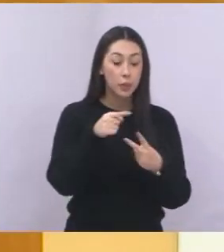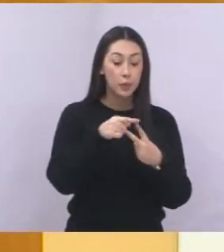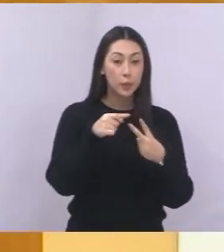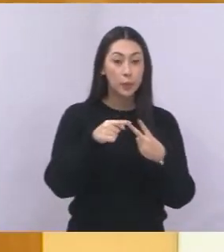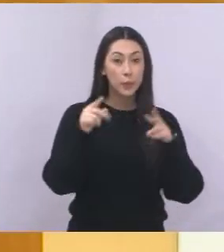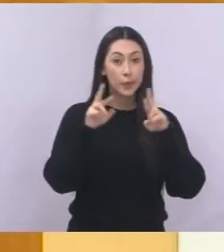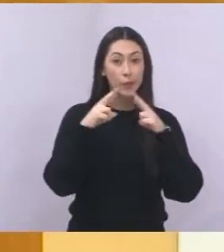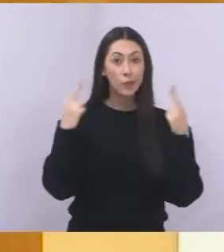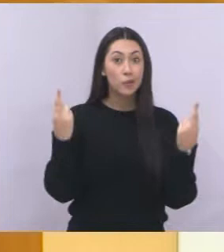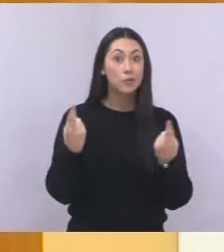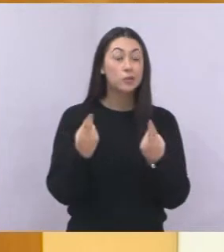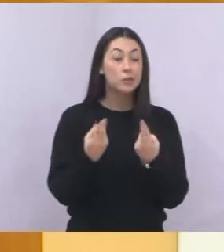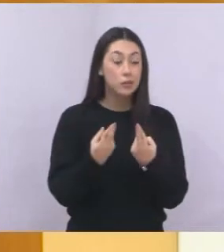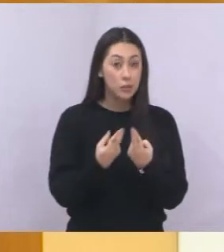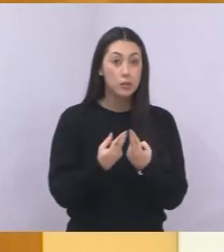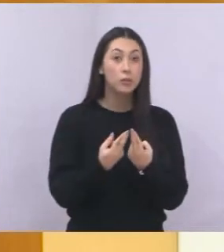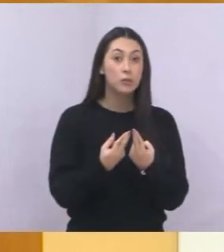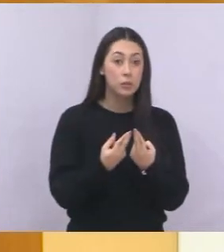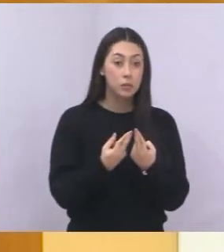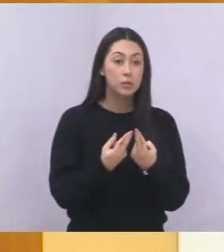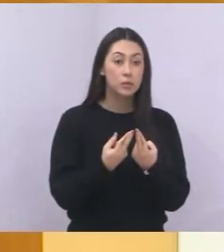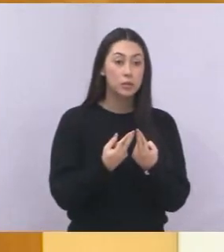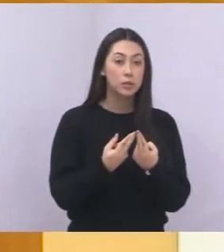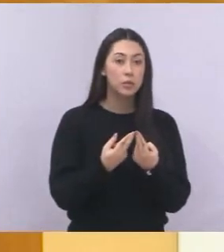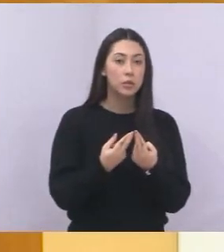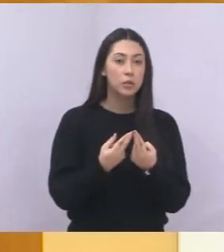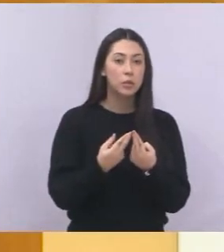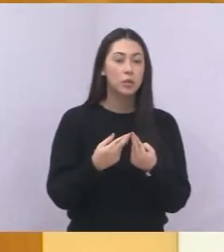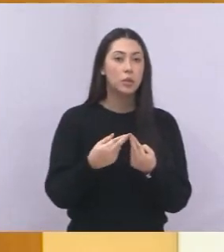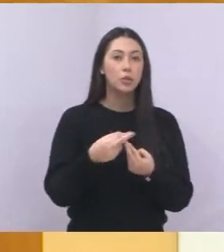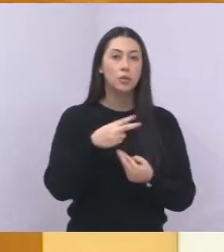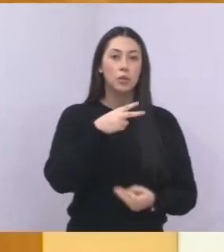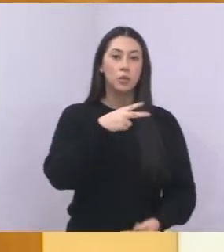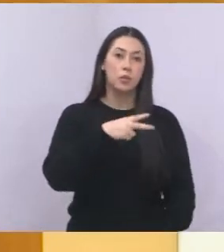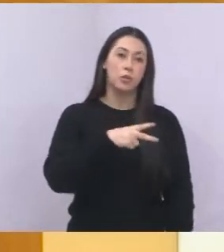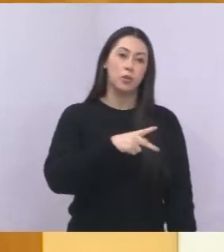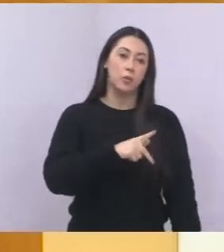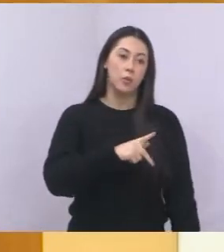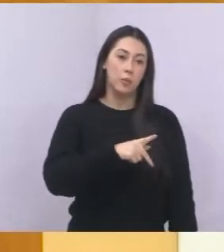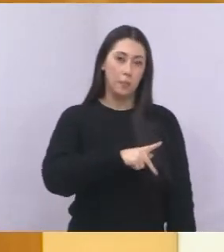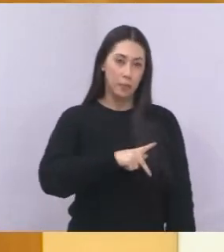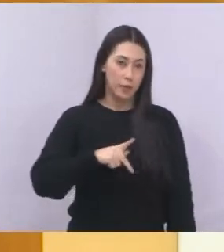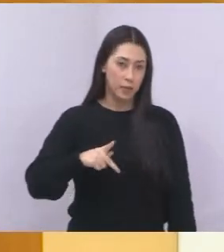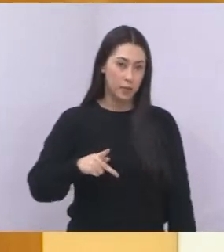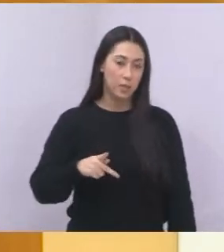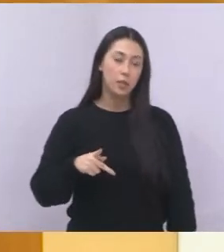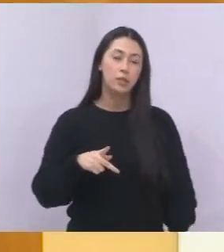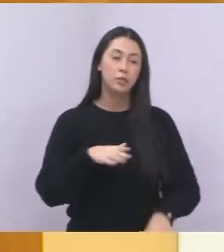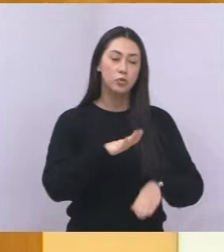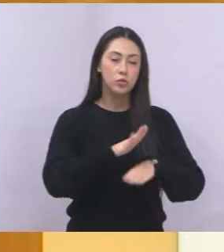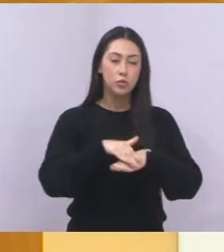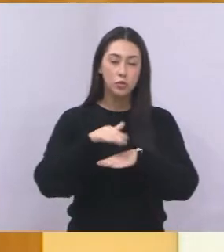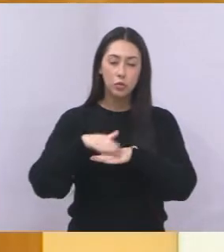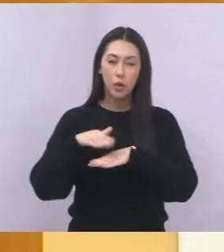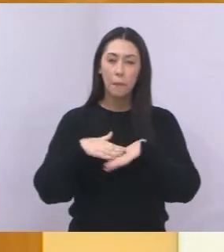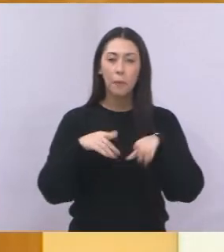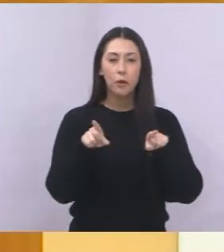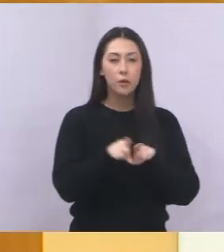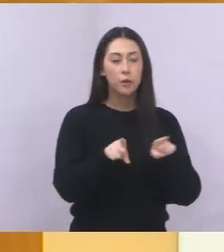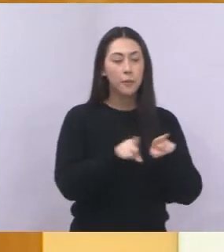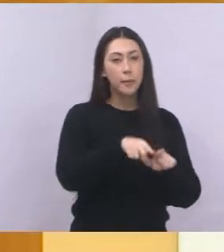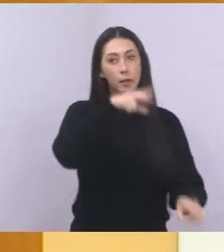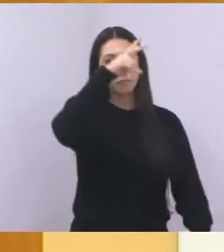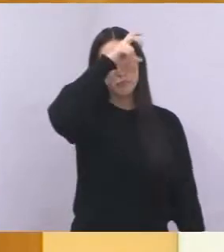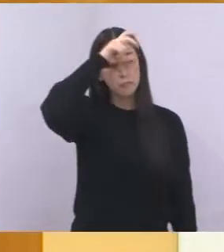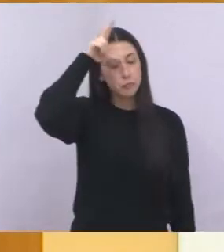reuniões, essa convocada pelo presidente, com a presença do prefeito também, com a presença